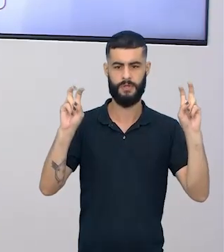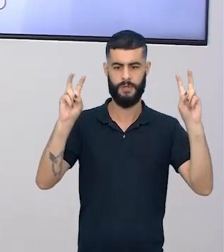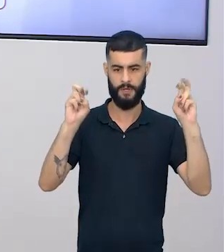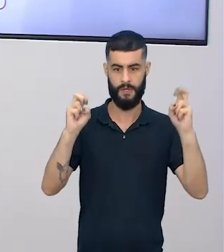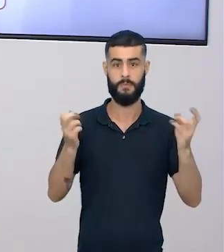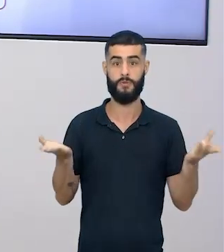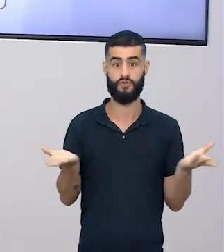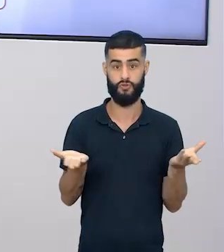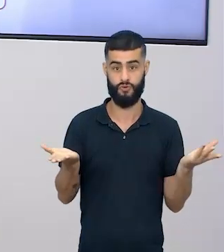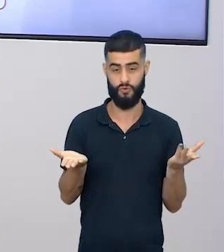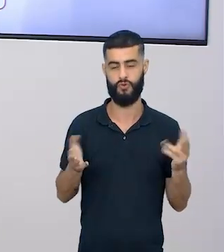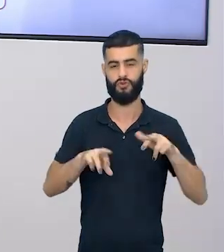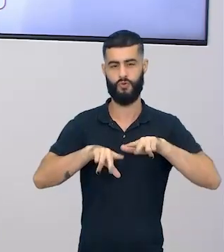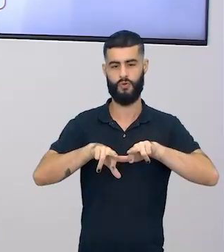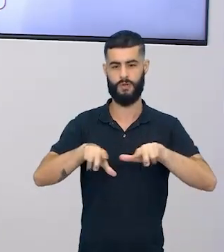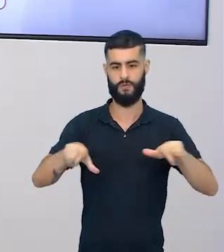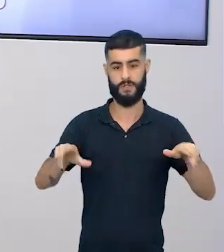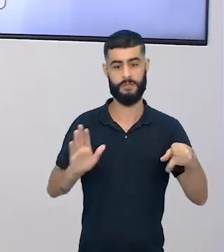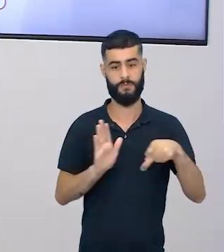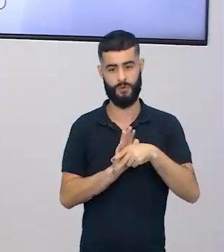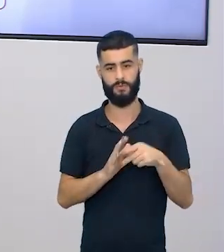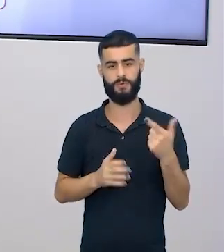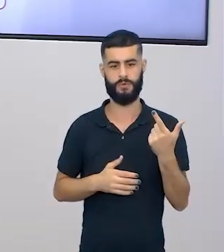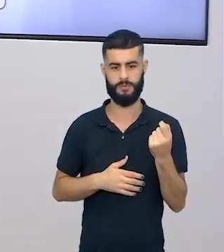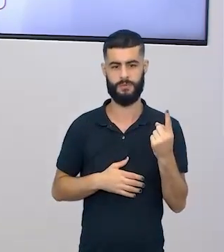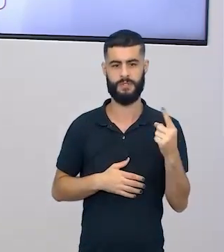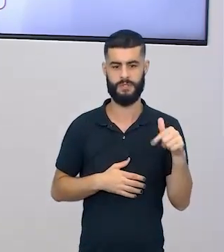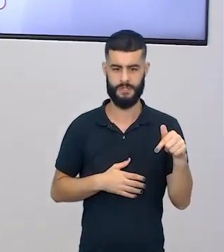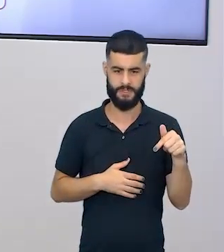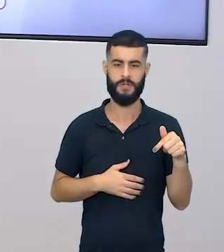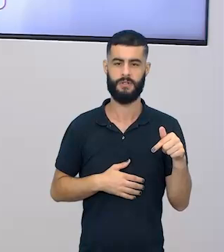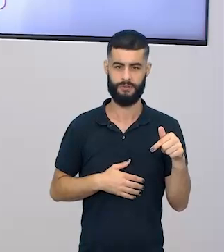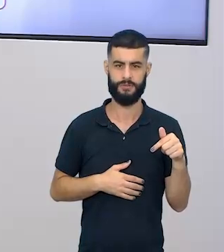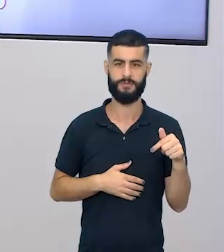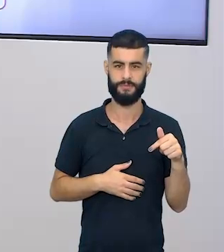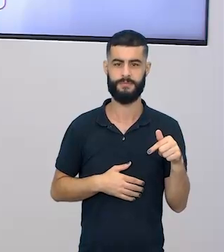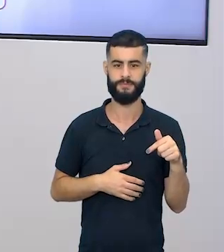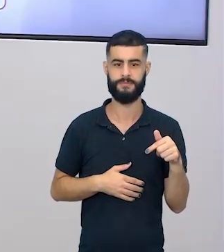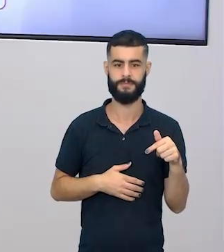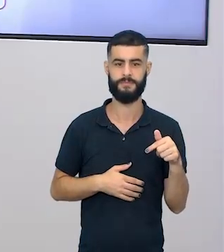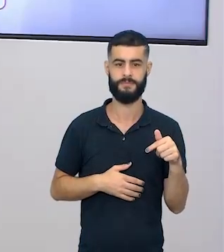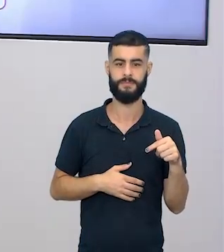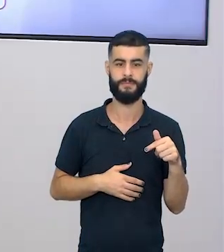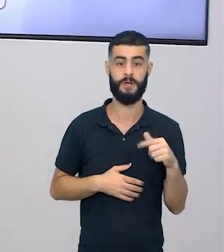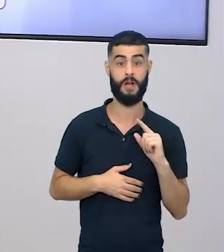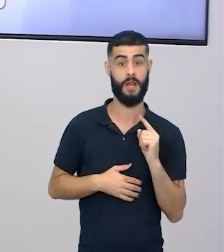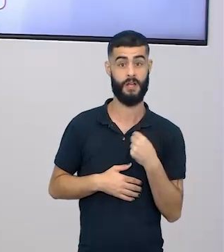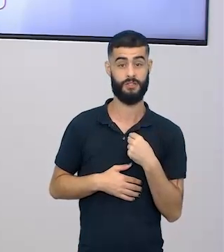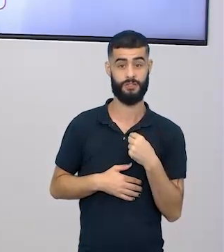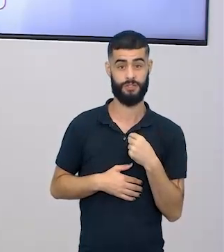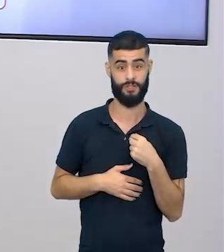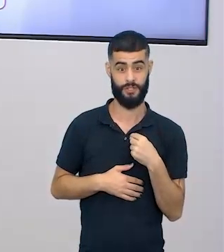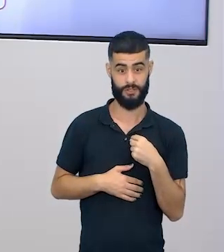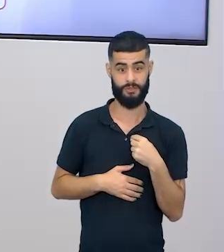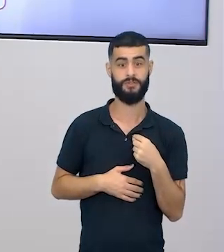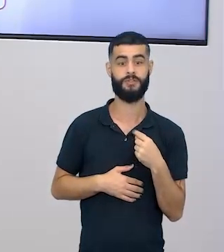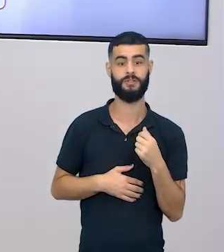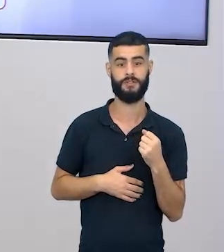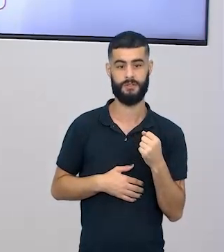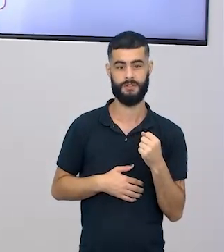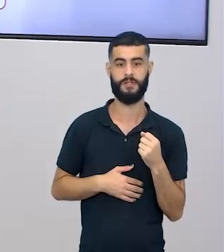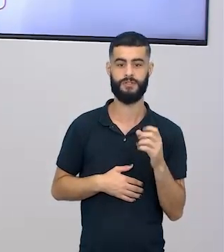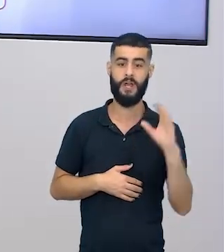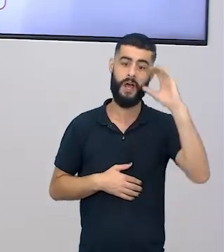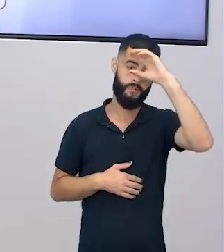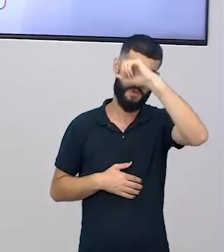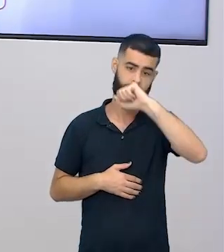contemporâneos transversais de 2017. Já no nosso caso, né, nós tanto aprendemos lá nos PCNs